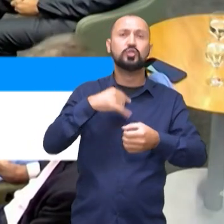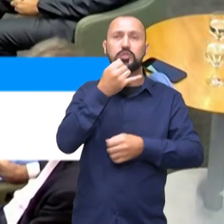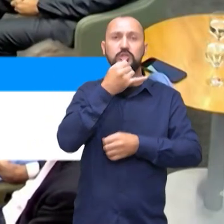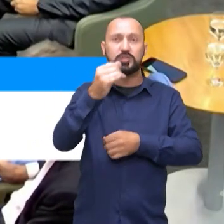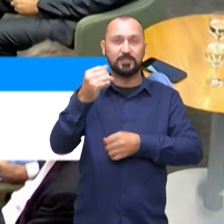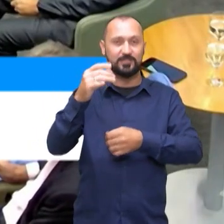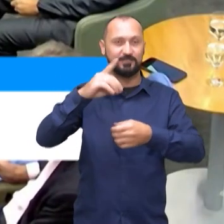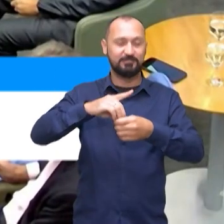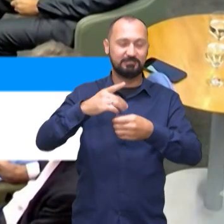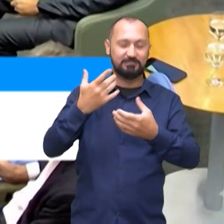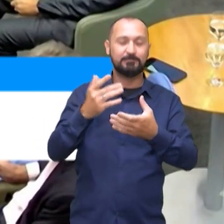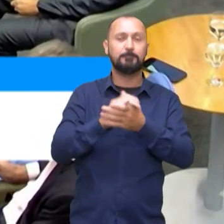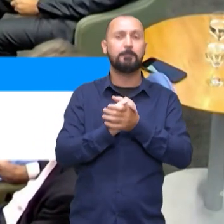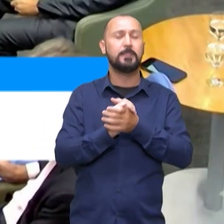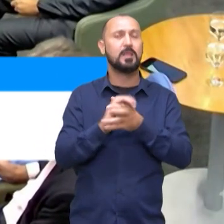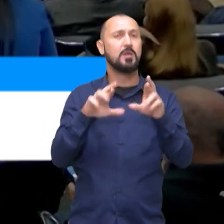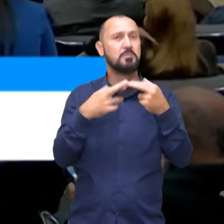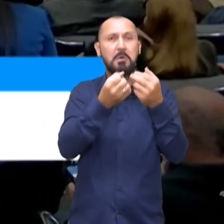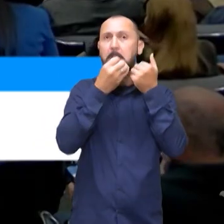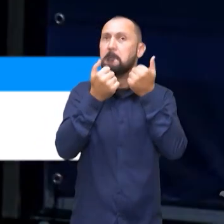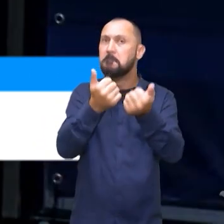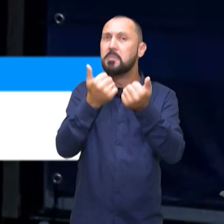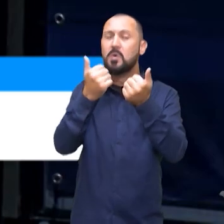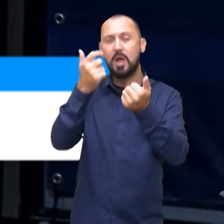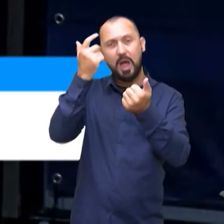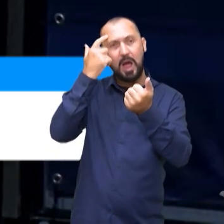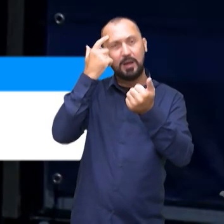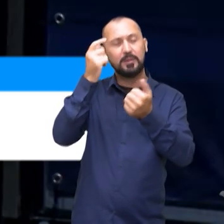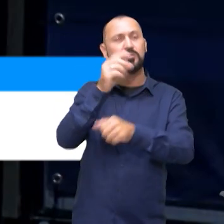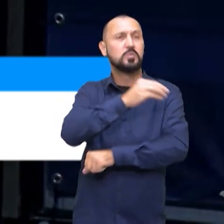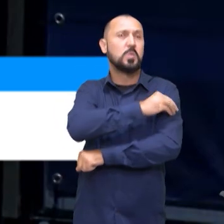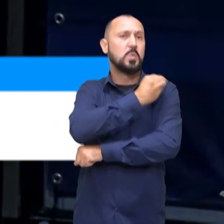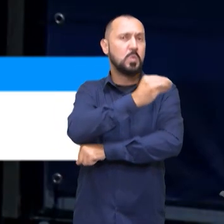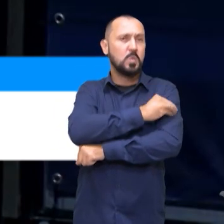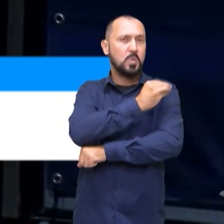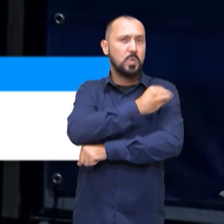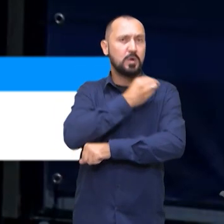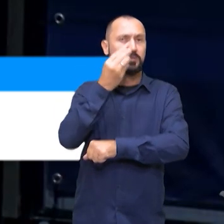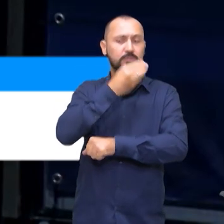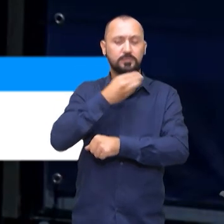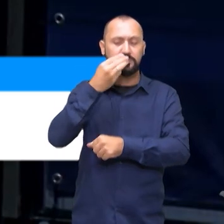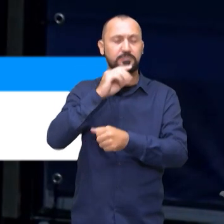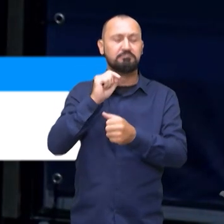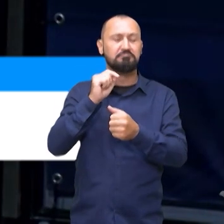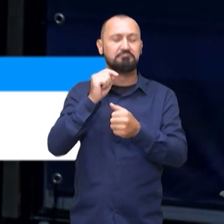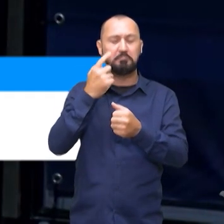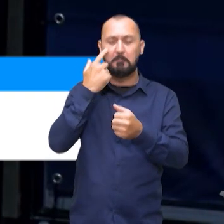na produção de bioenergia. Essa reunião está sendo produtiva e eu acho que o setor sucroalcooleiro está